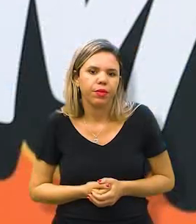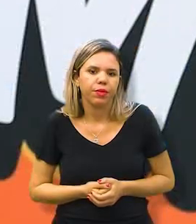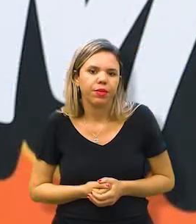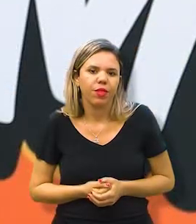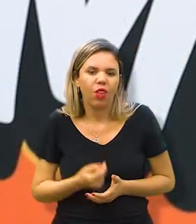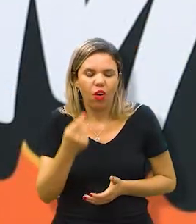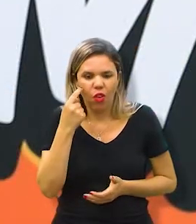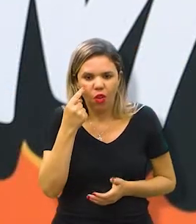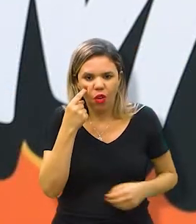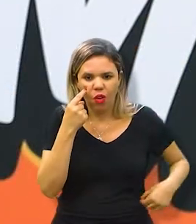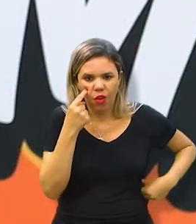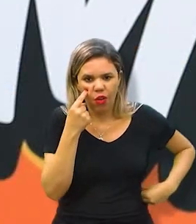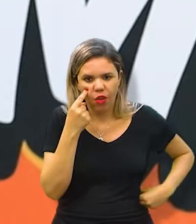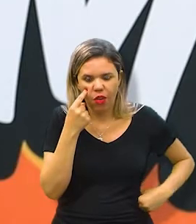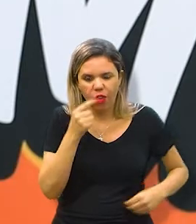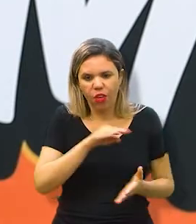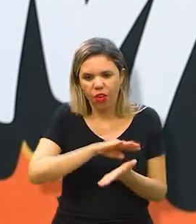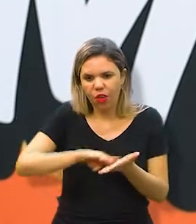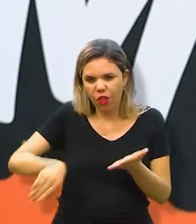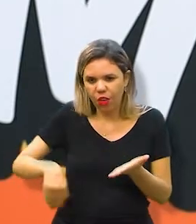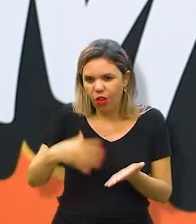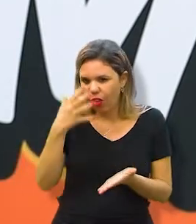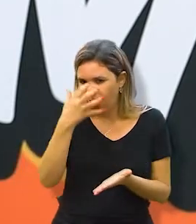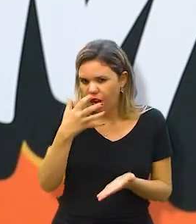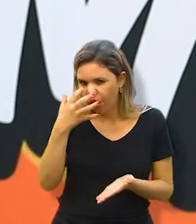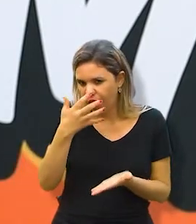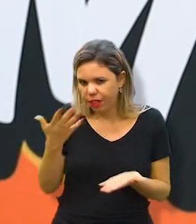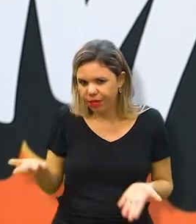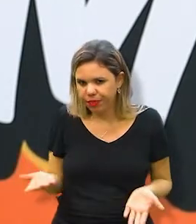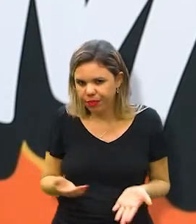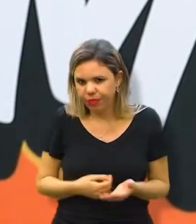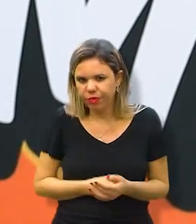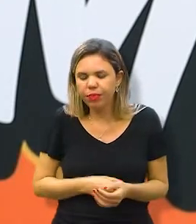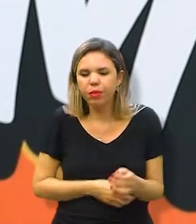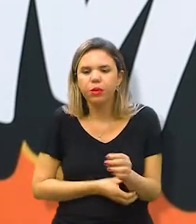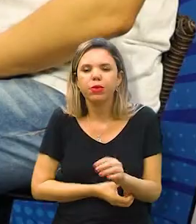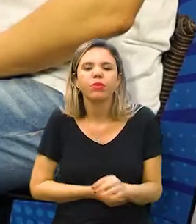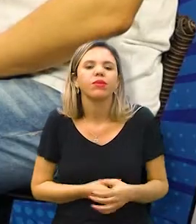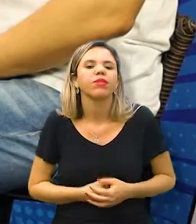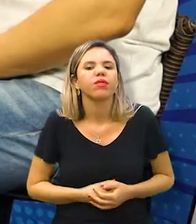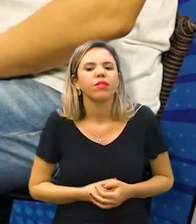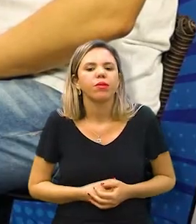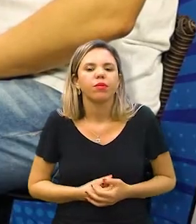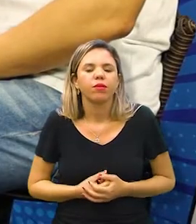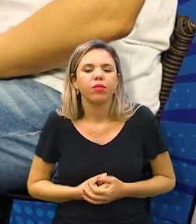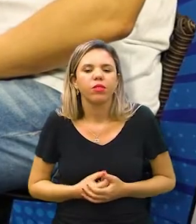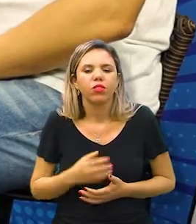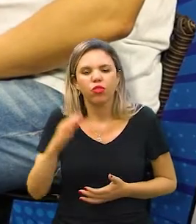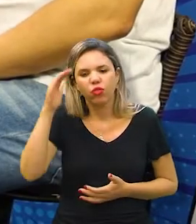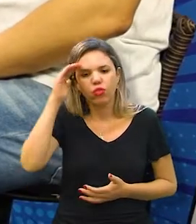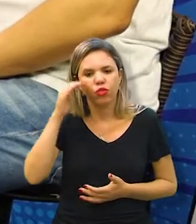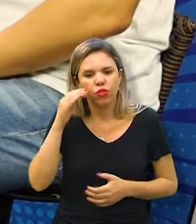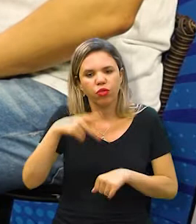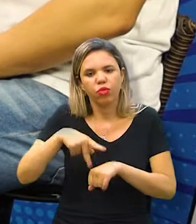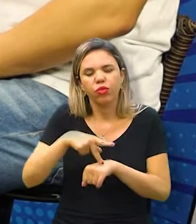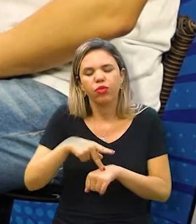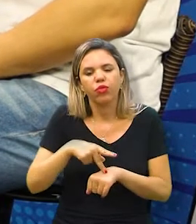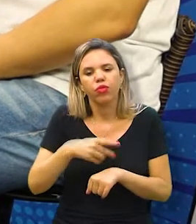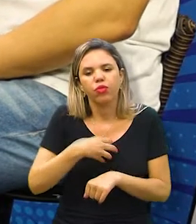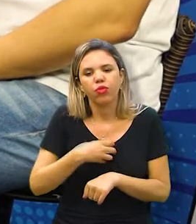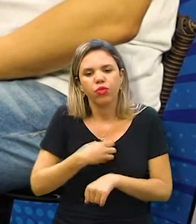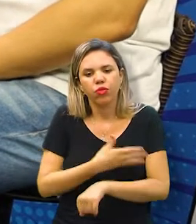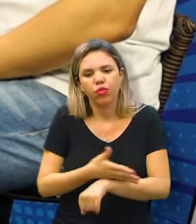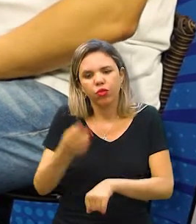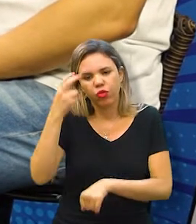Kate, olha, vamos excluir a parte do romance, né? E olhar a parte coreana, né? Sim.